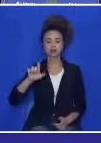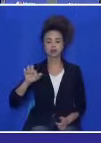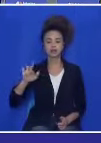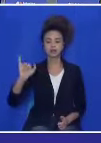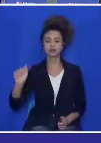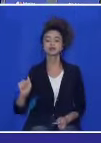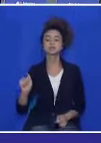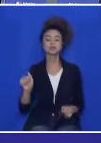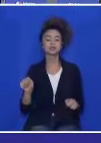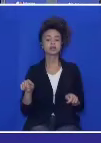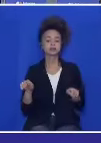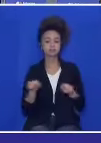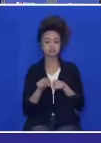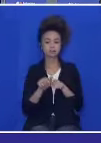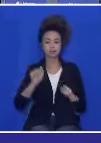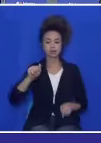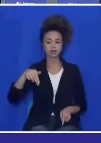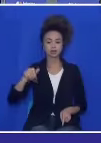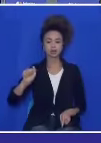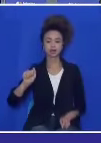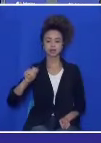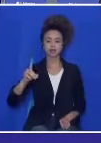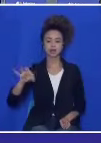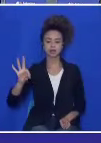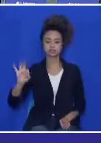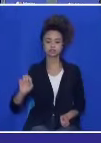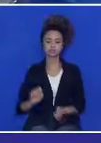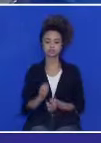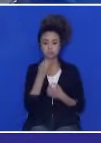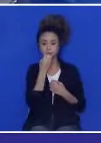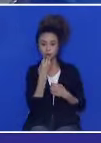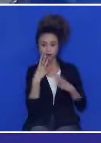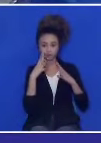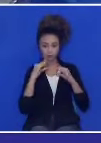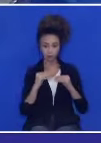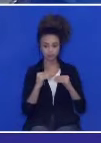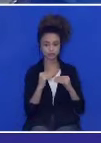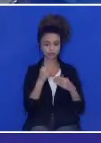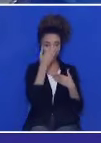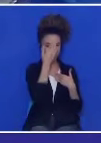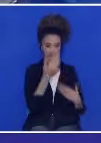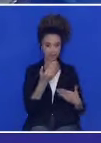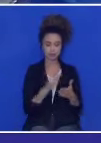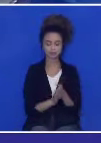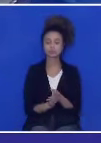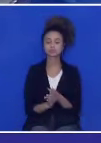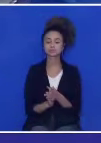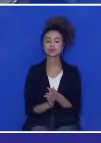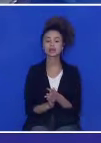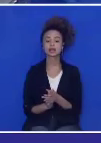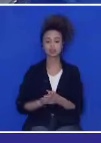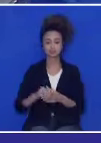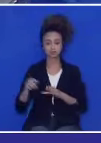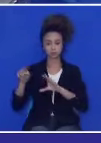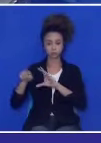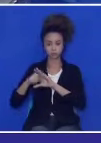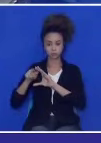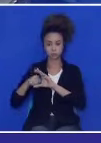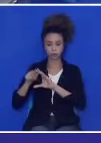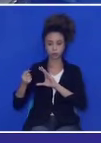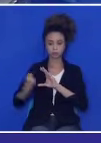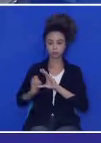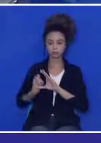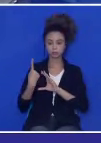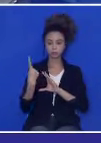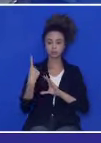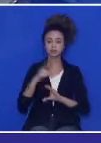dos Santos e a Ana Dete Santos. Boa noite, muito obrigada. Desse outro lado, o suporte do Globo número 1 foi carregado